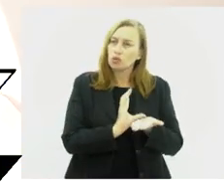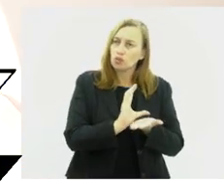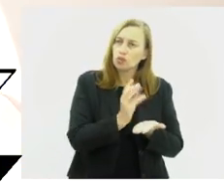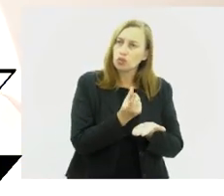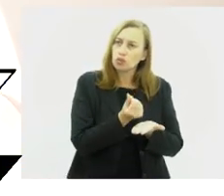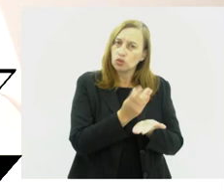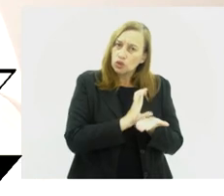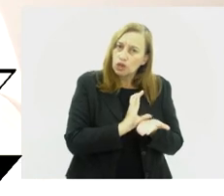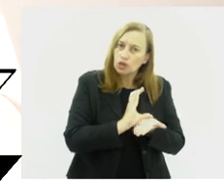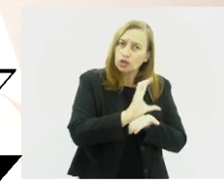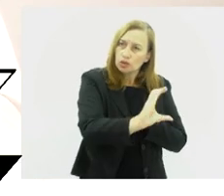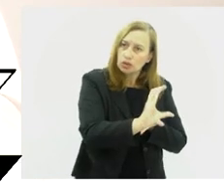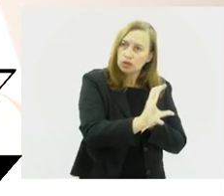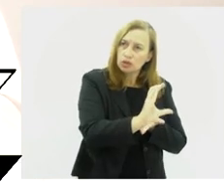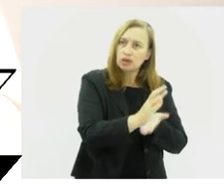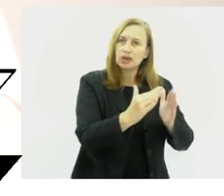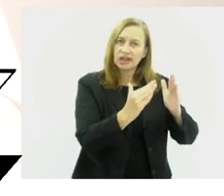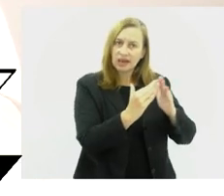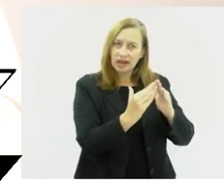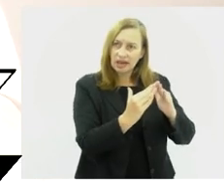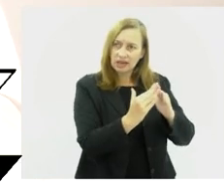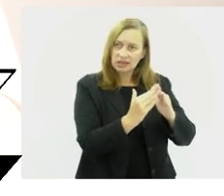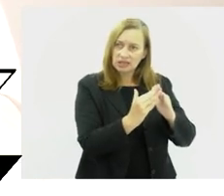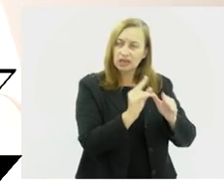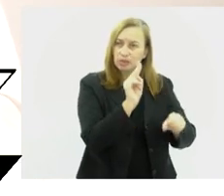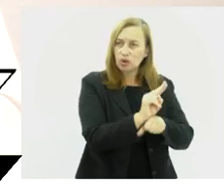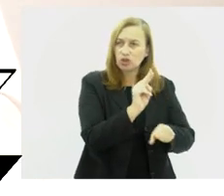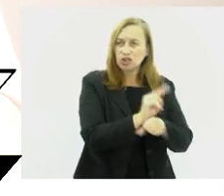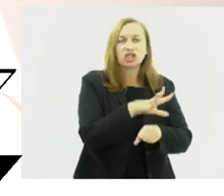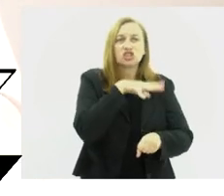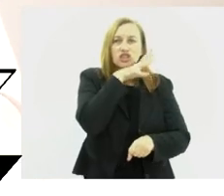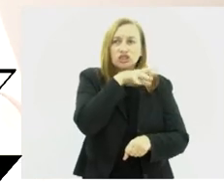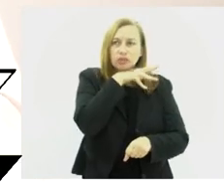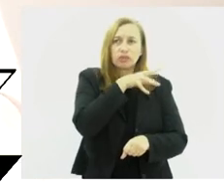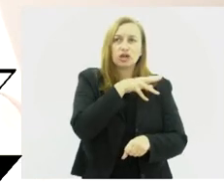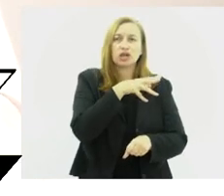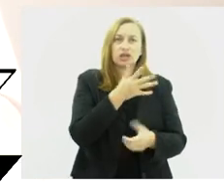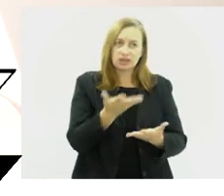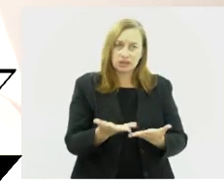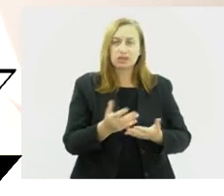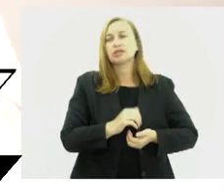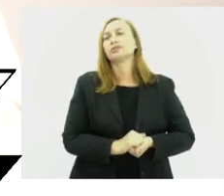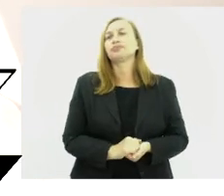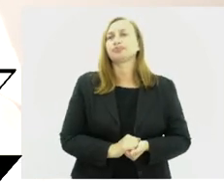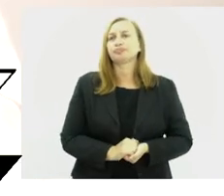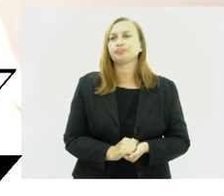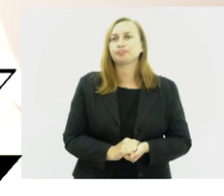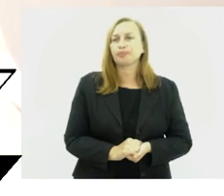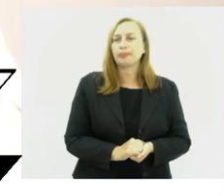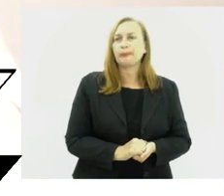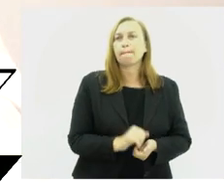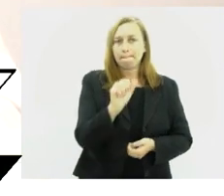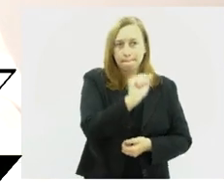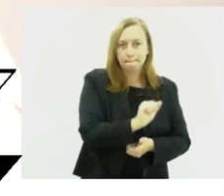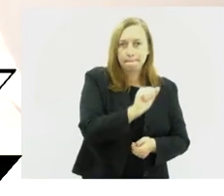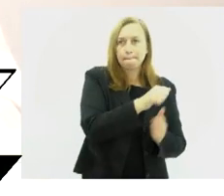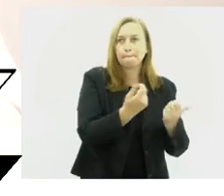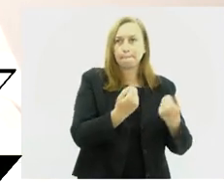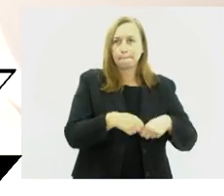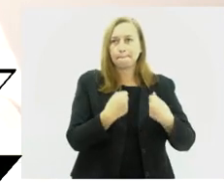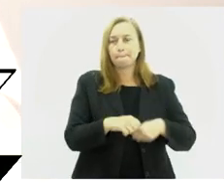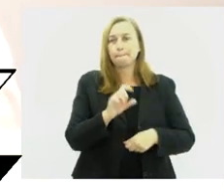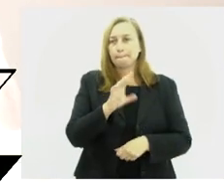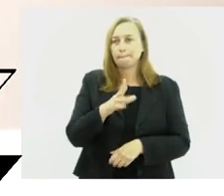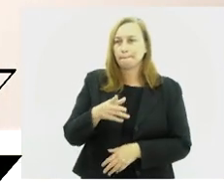sirvam para ampliar os tão escassos recursos que essas associações têm. Eram apenas